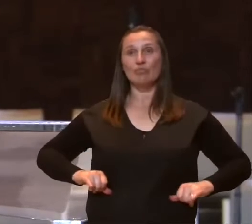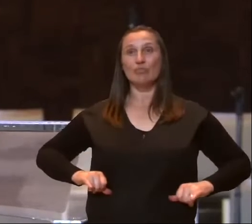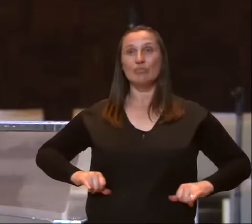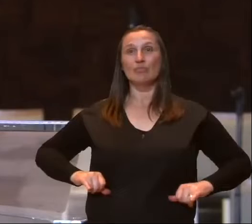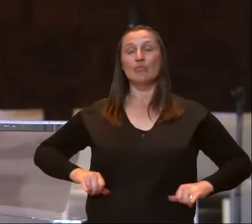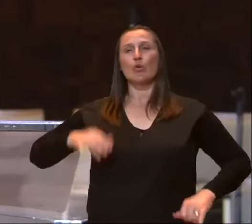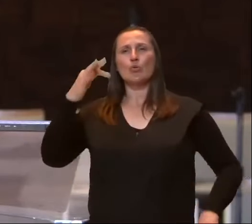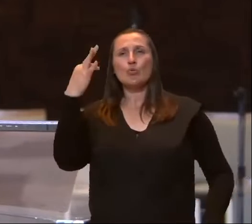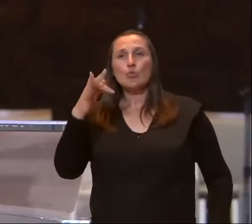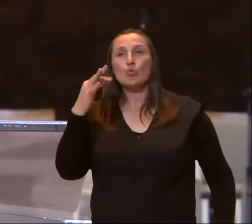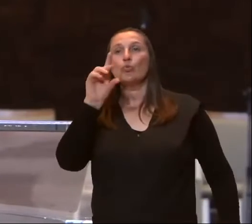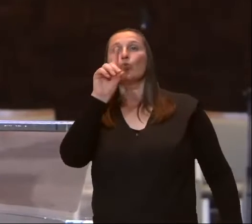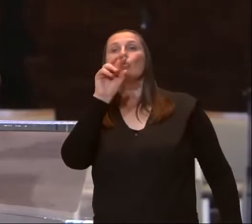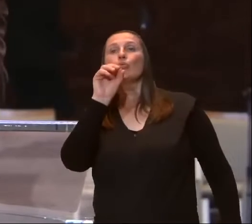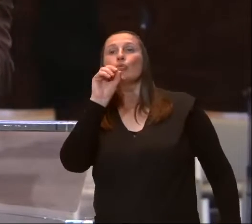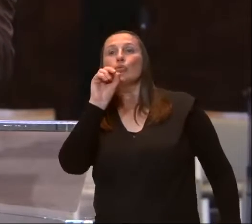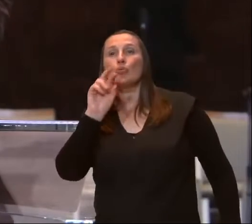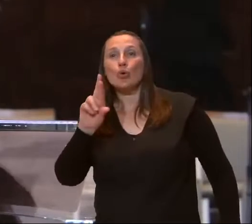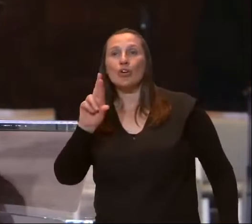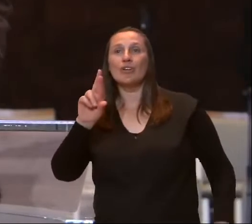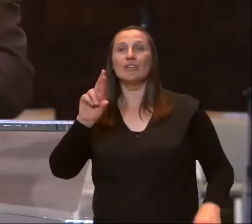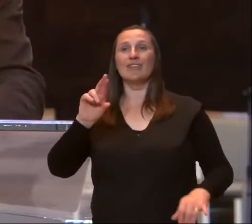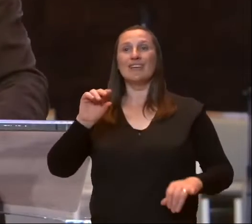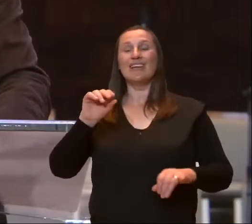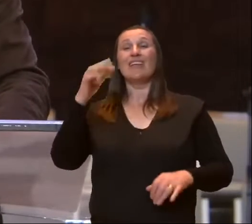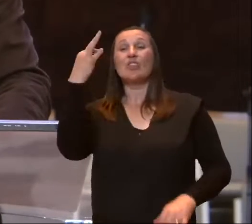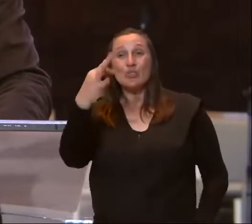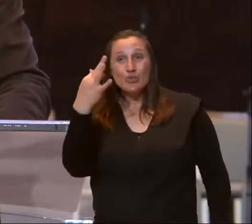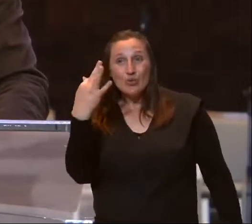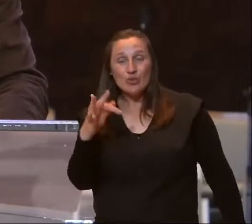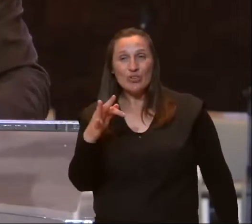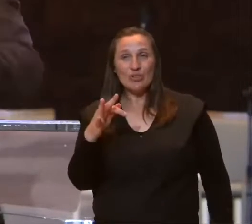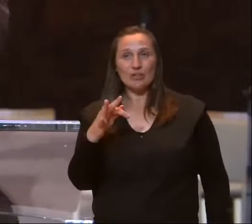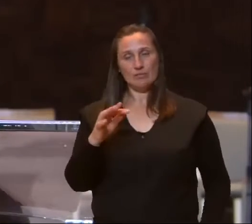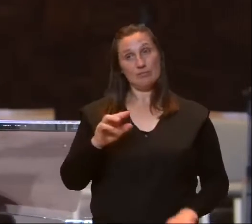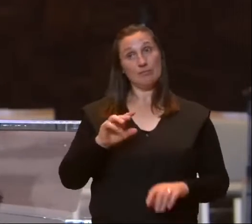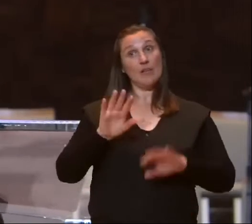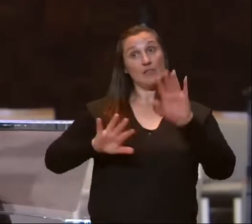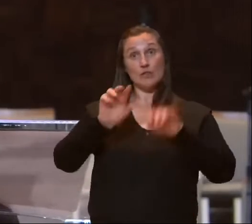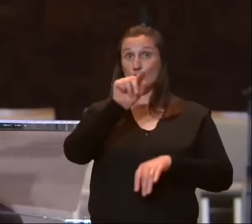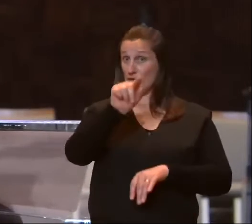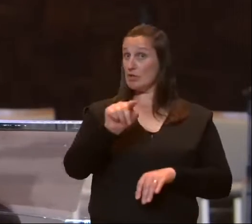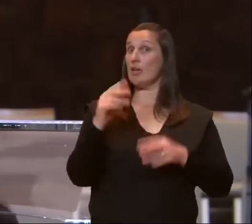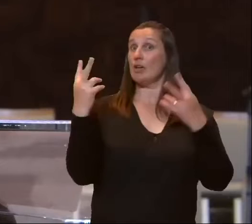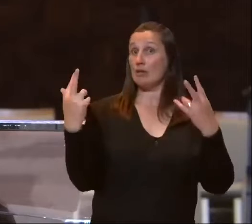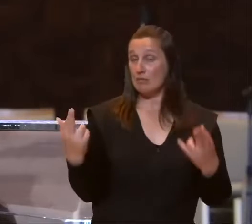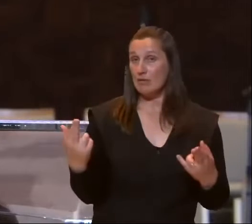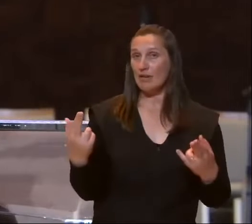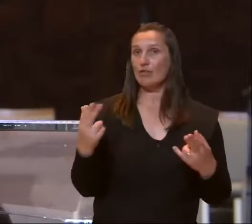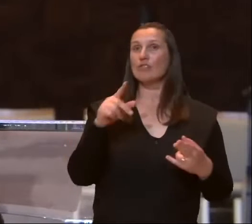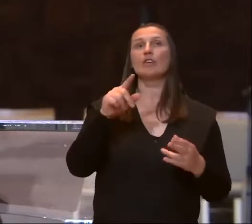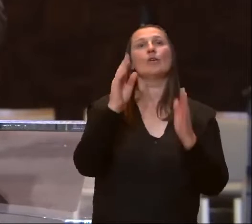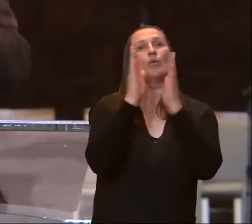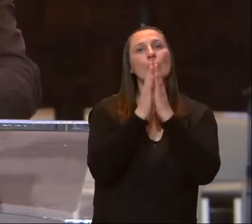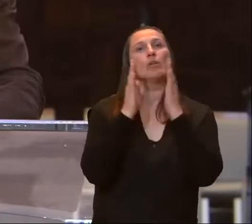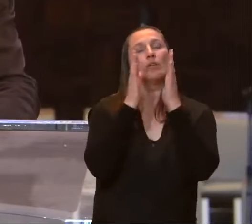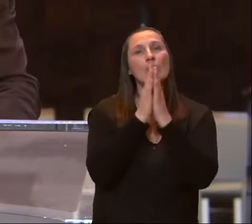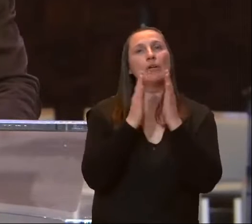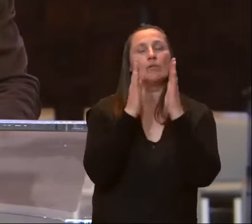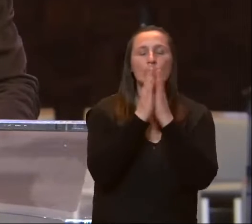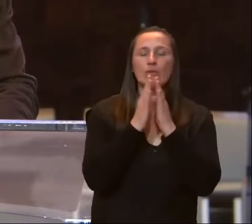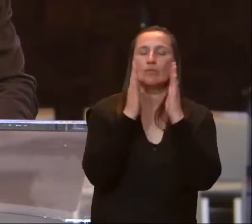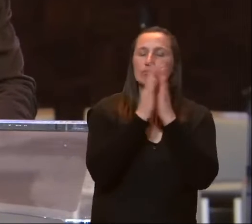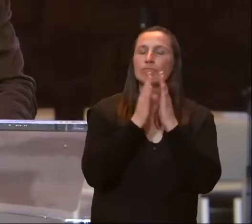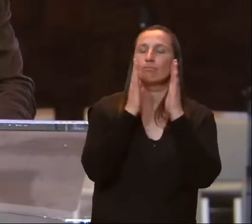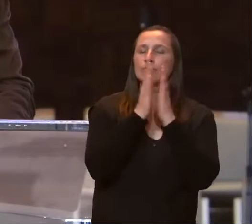na sua vida, de outras maneiras, espera representa dor. Talvez você esteja orando há muito tempo por um parente que você